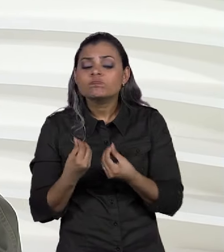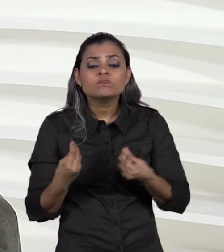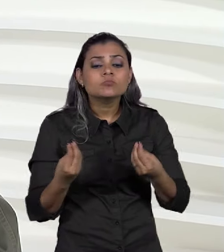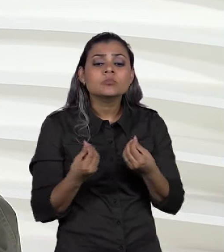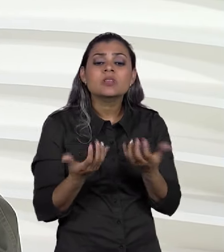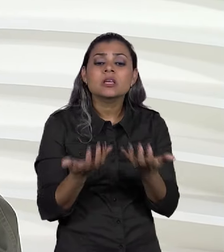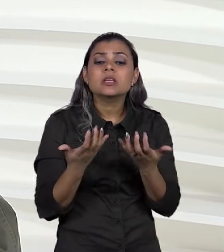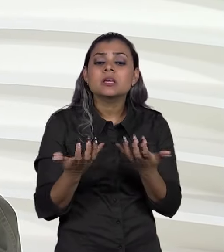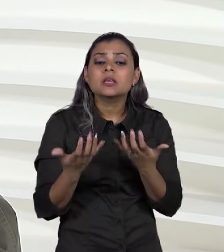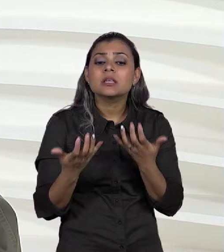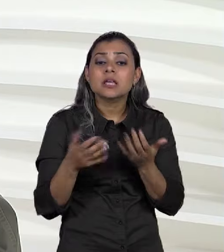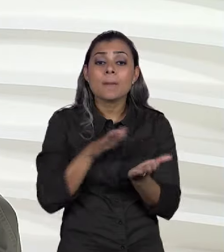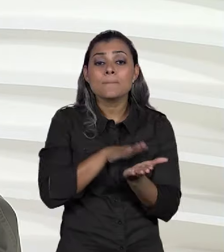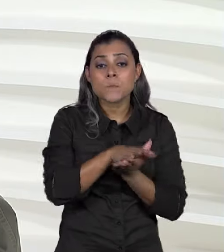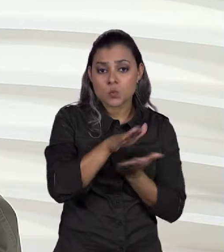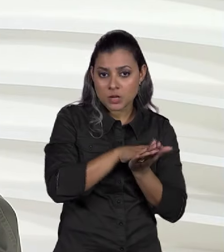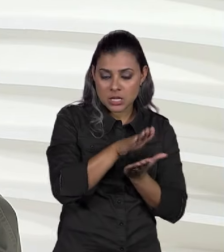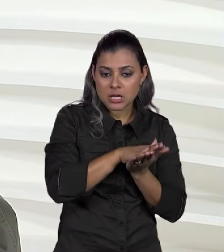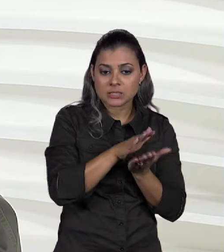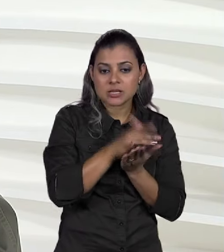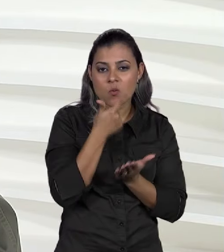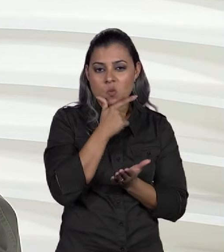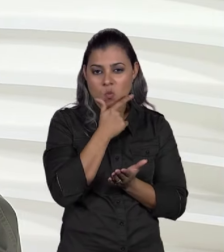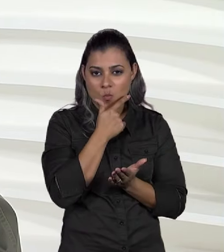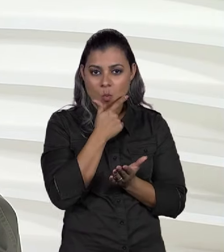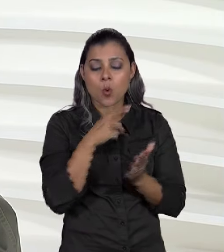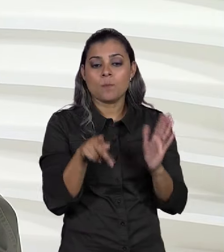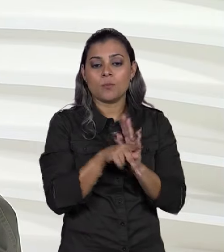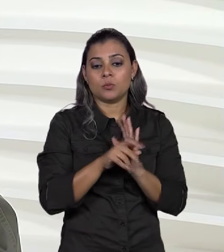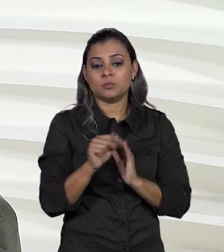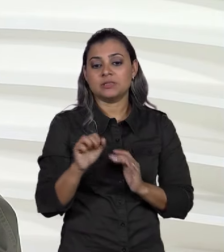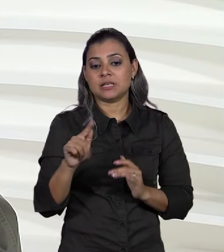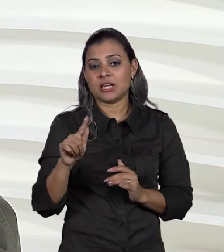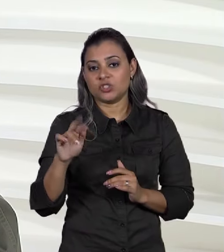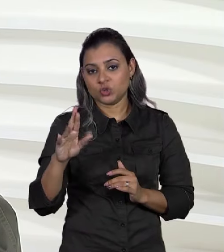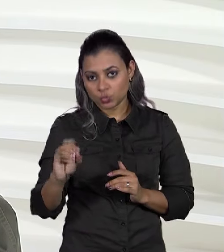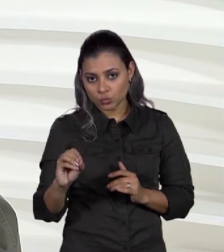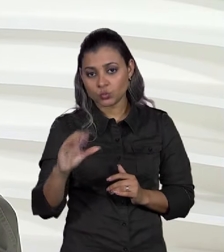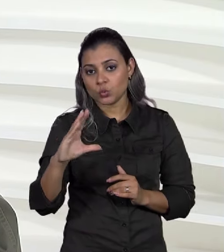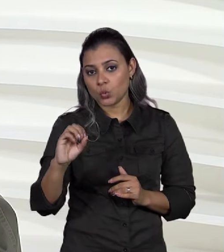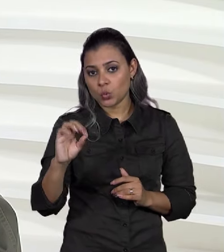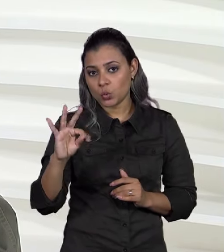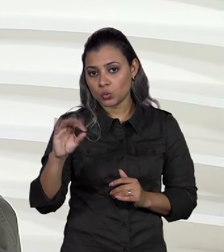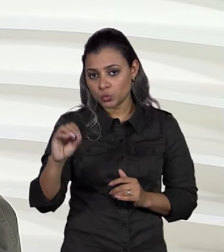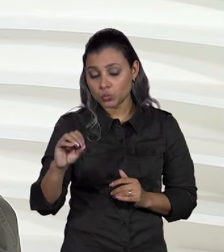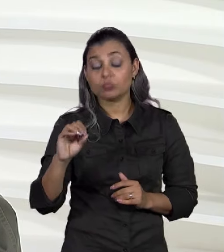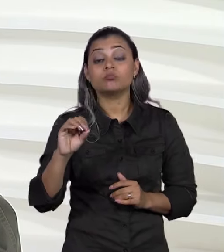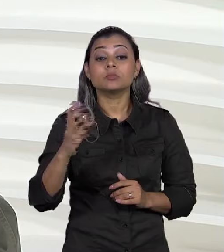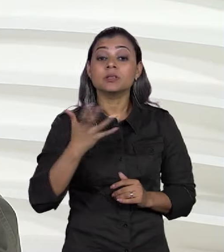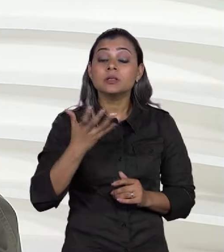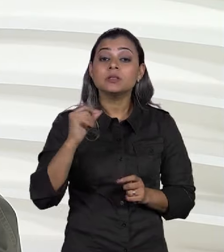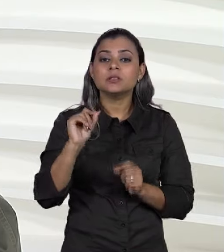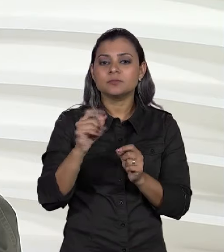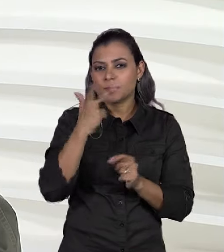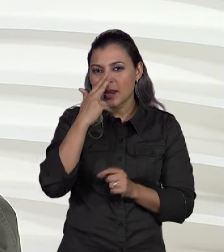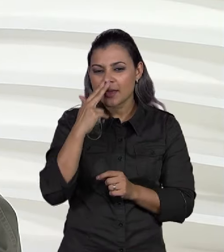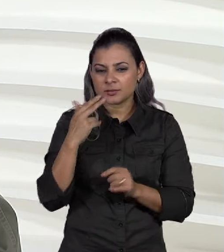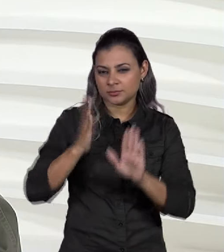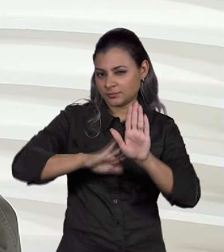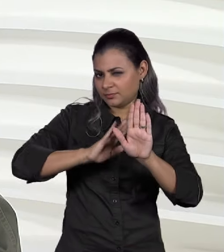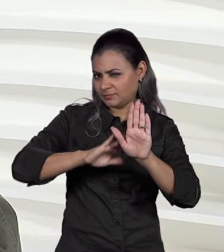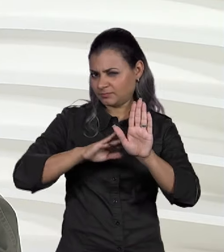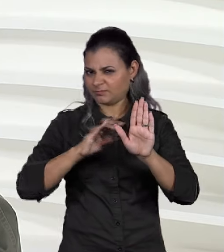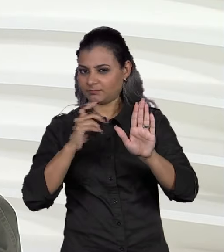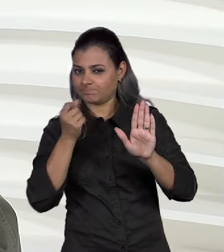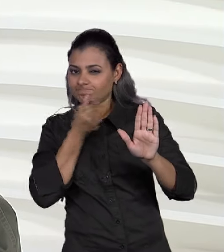uma publicação humorística do Sérgio Porto, que era uma coisa meio almanac, assim, com